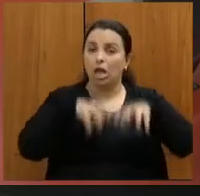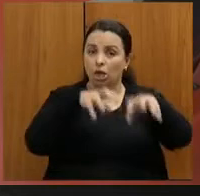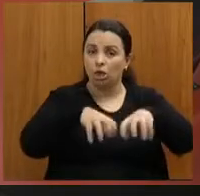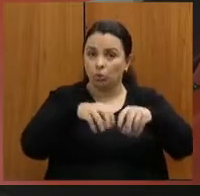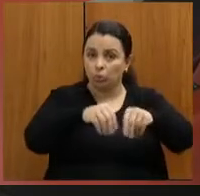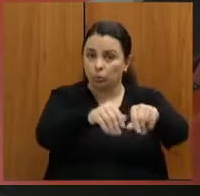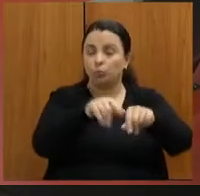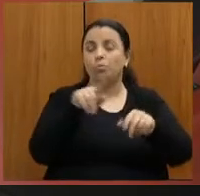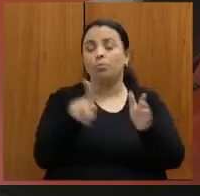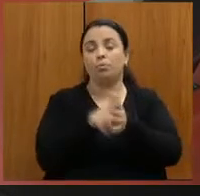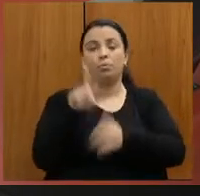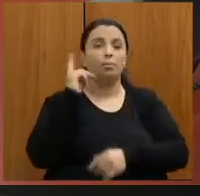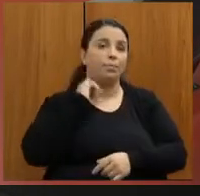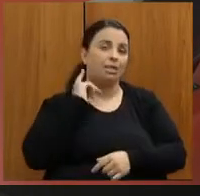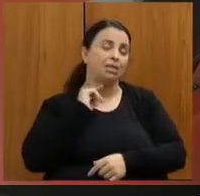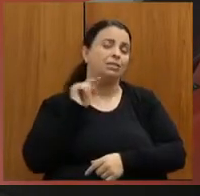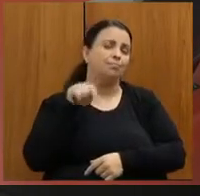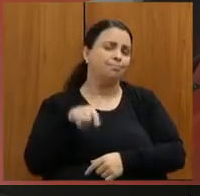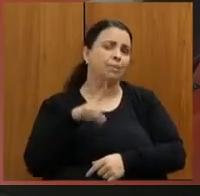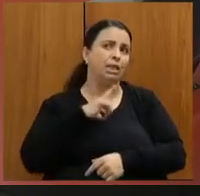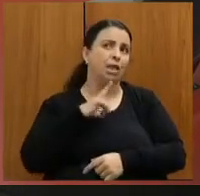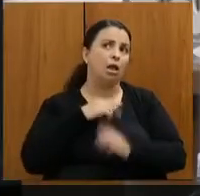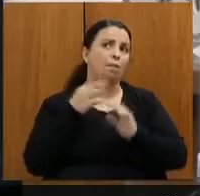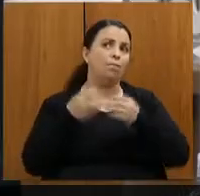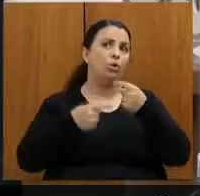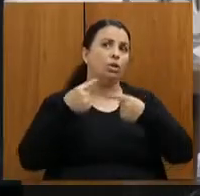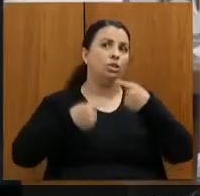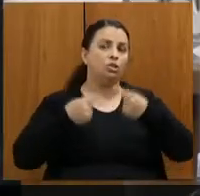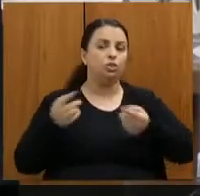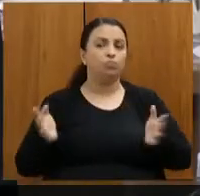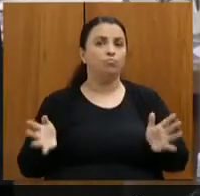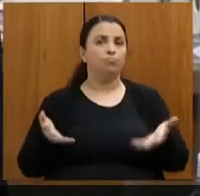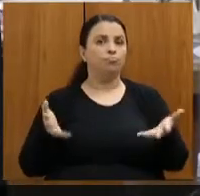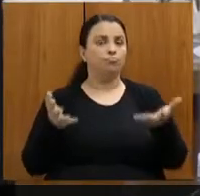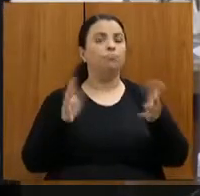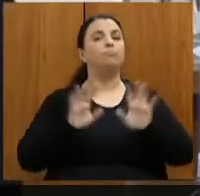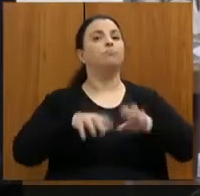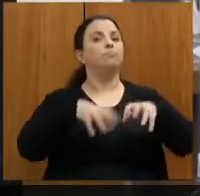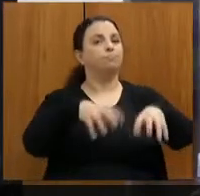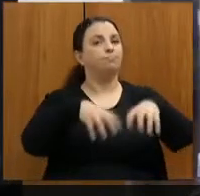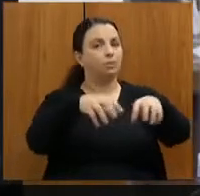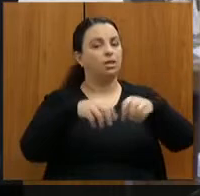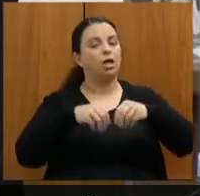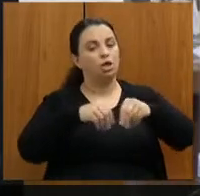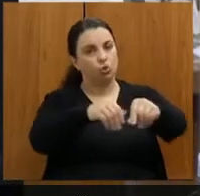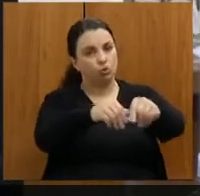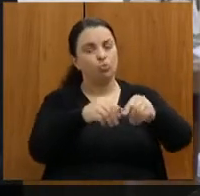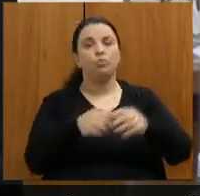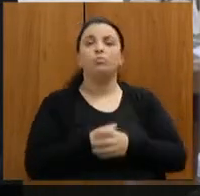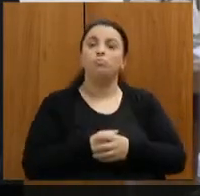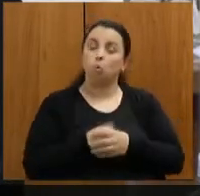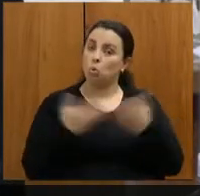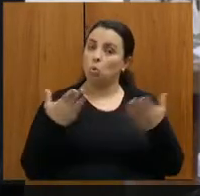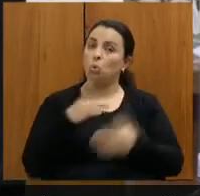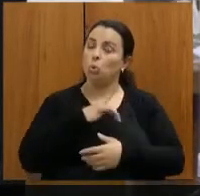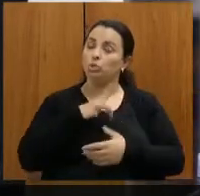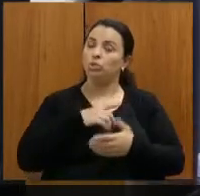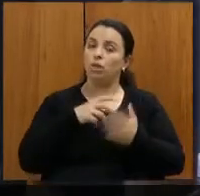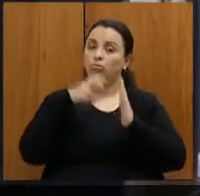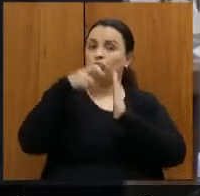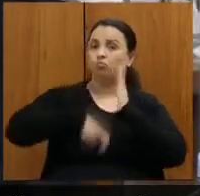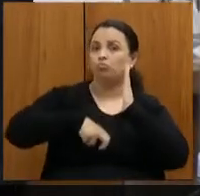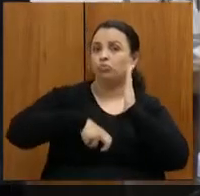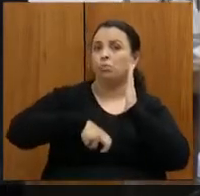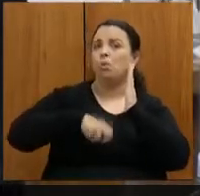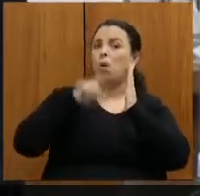e ele tem alguns políticas de incentivos à agricultura hoje e o tributo sobre o